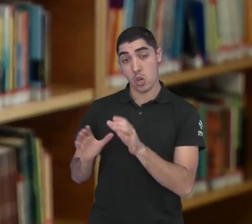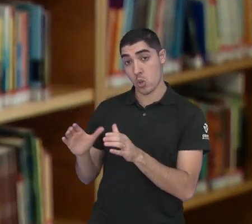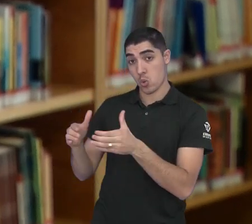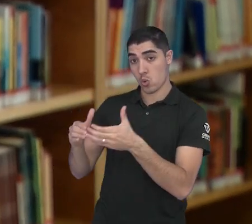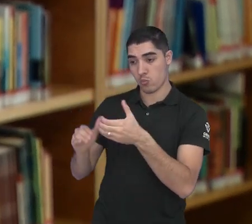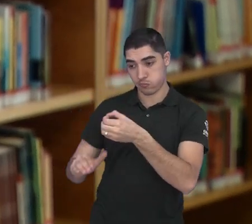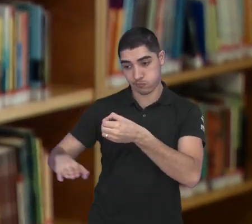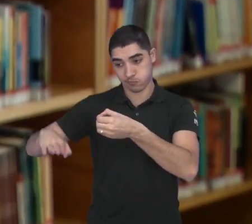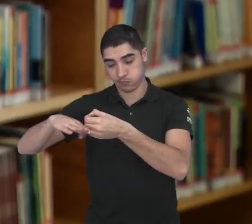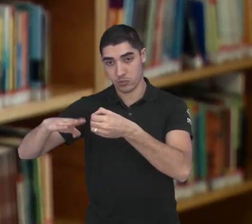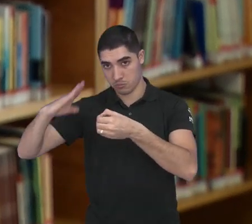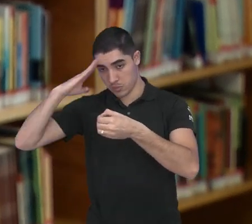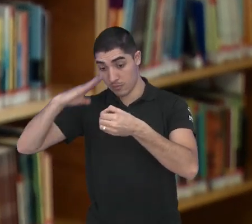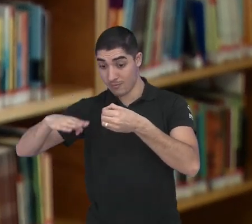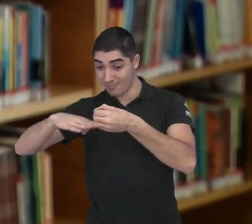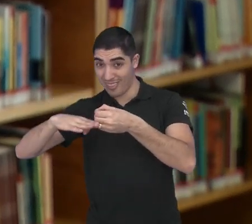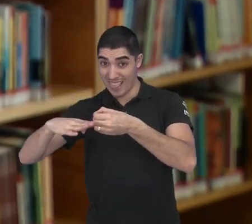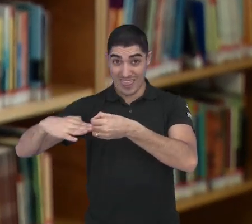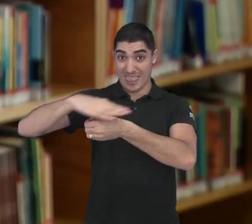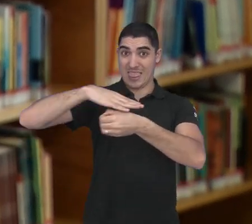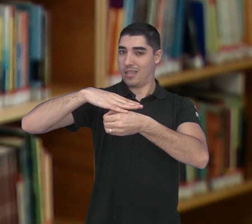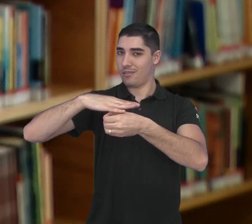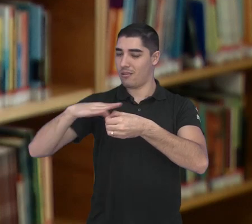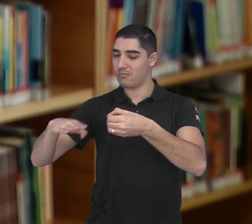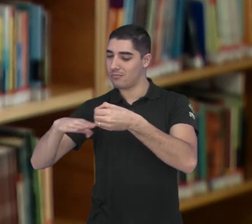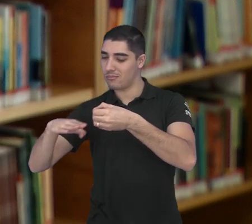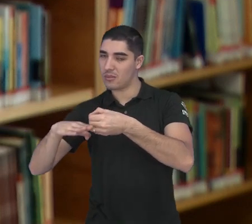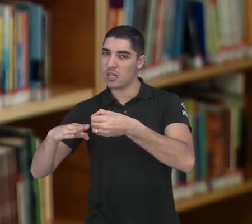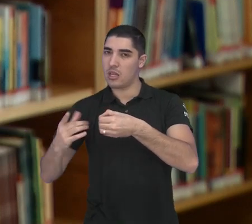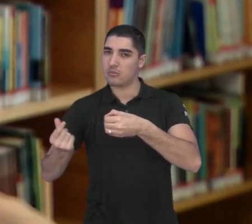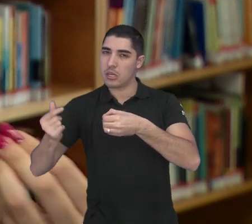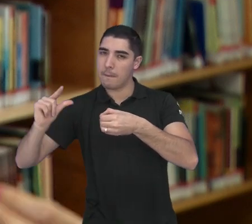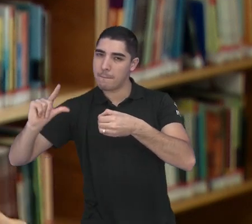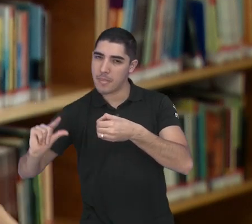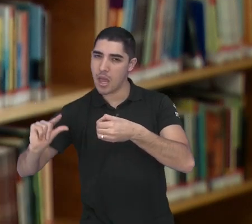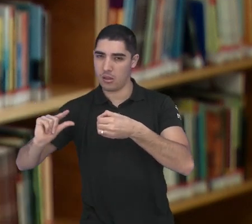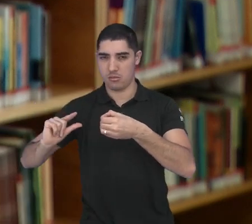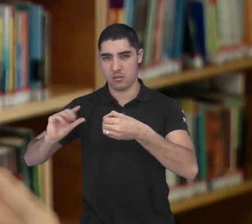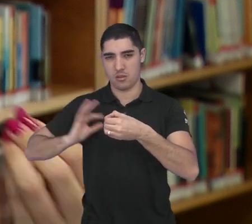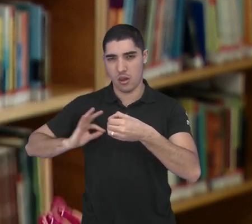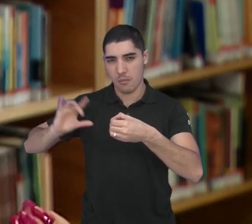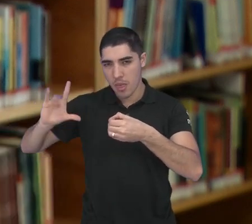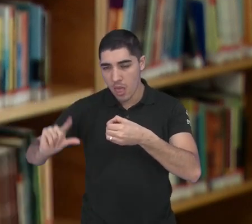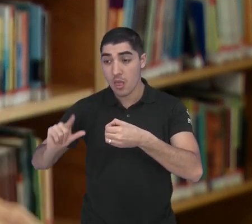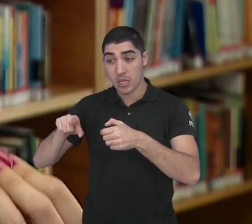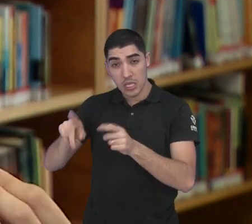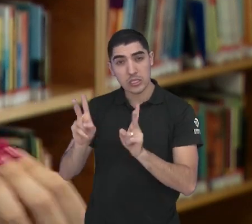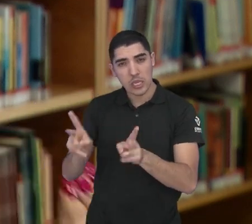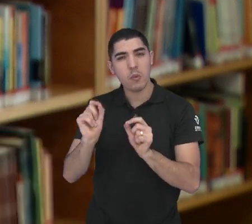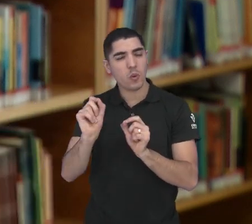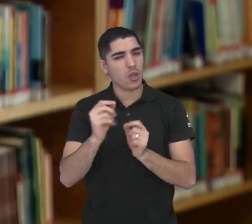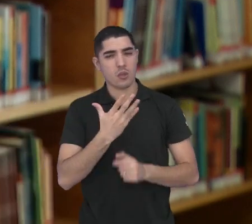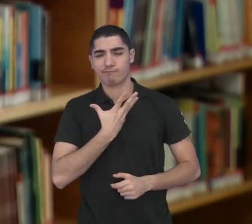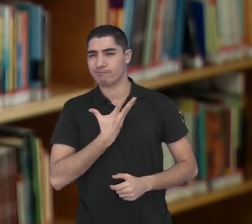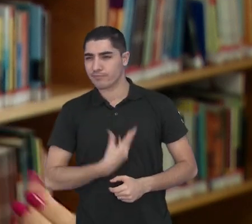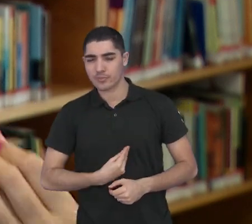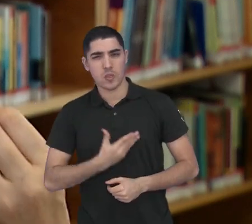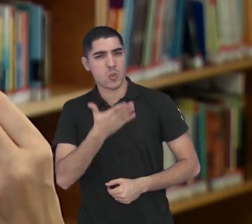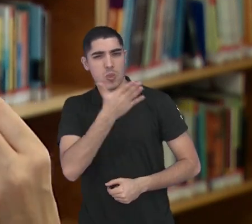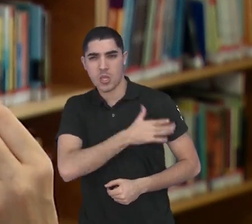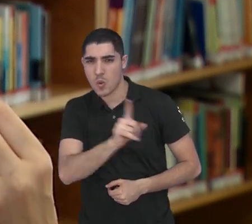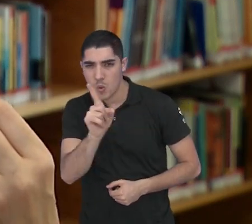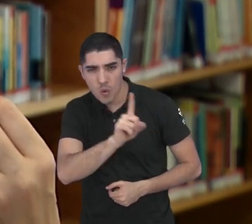de instrução e eles vão participar dessa onda de insatisfação e de contestação